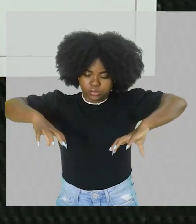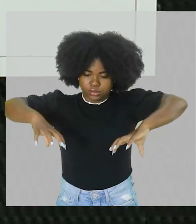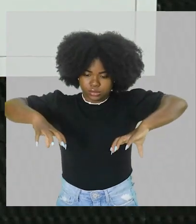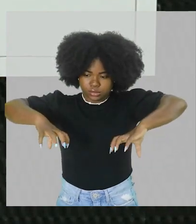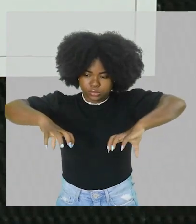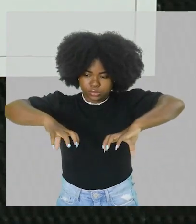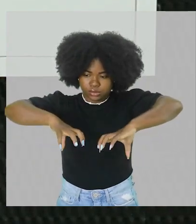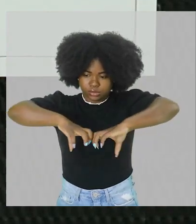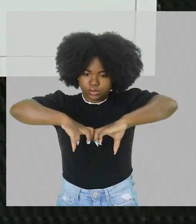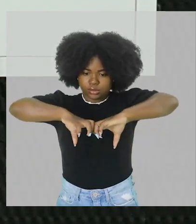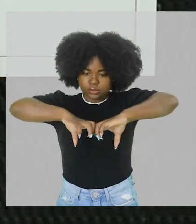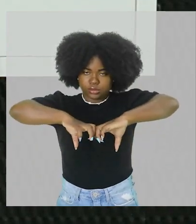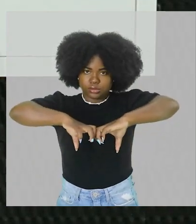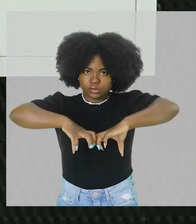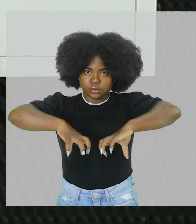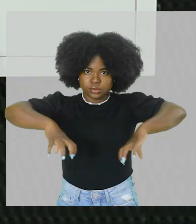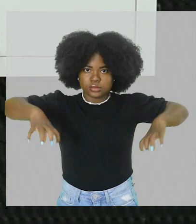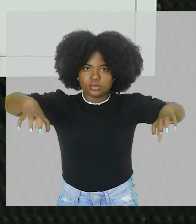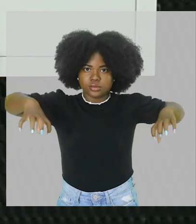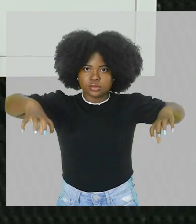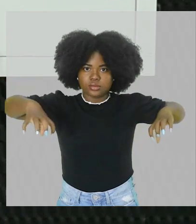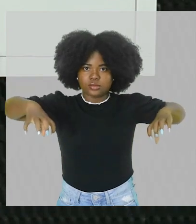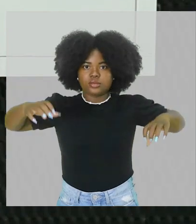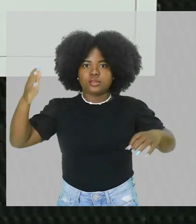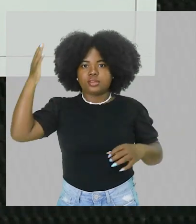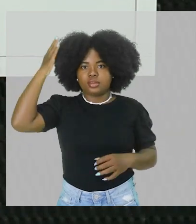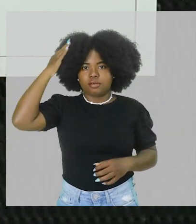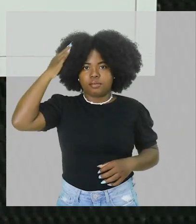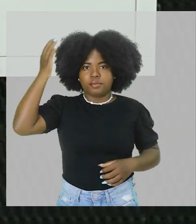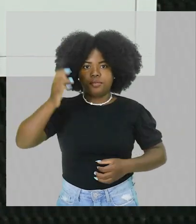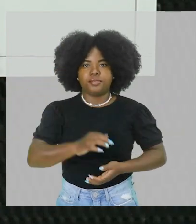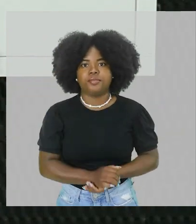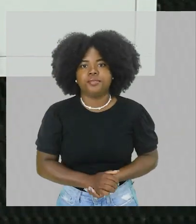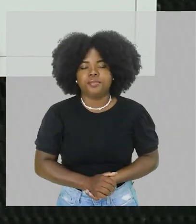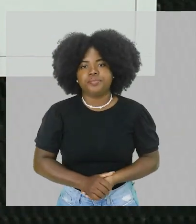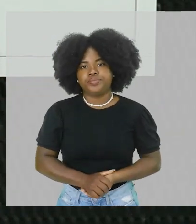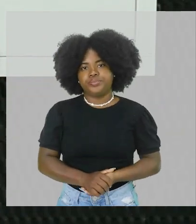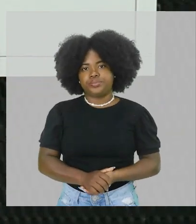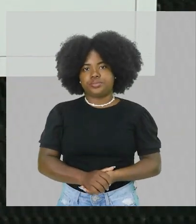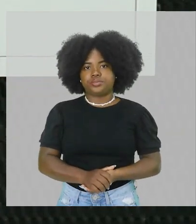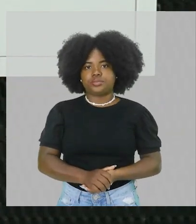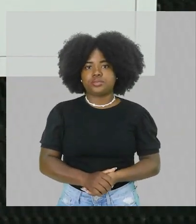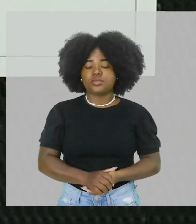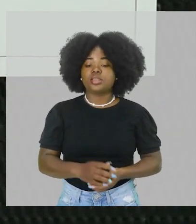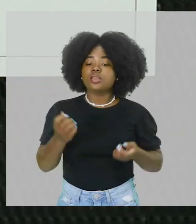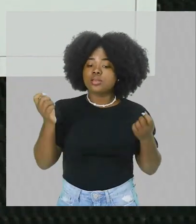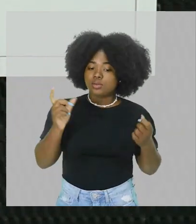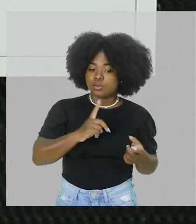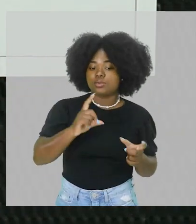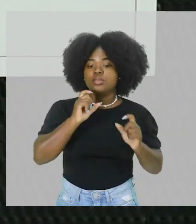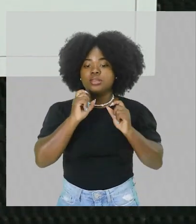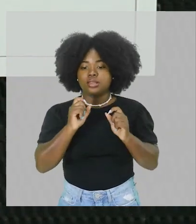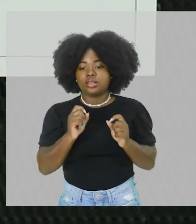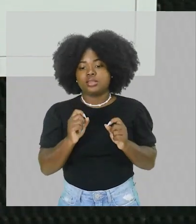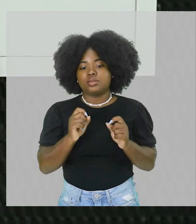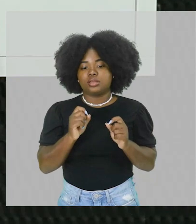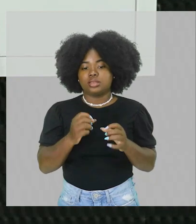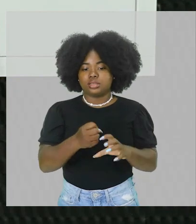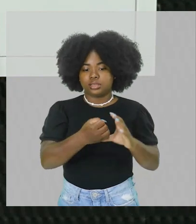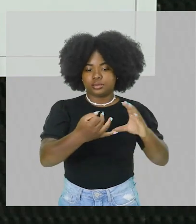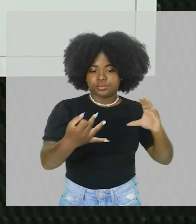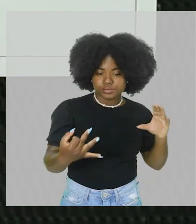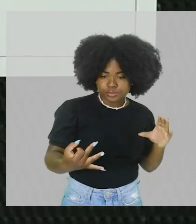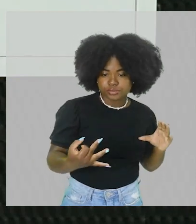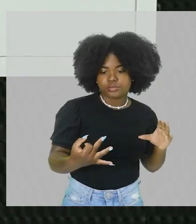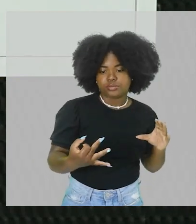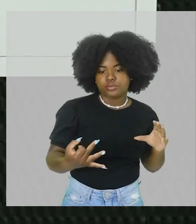posição do qual eles estão ali próximos, tá ok? Então ele tem essa propriedade peculiar. Então essa propriedade